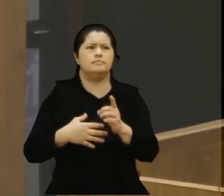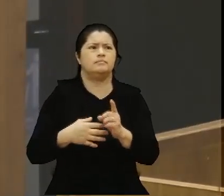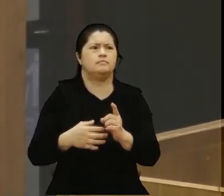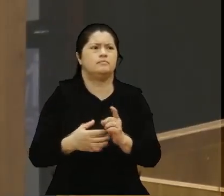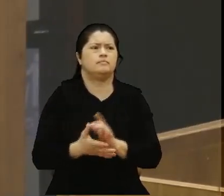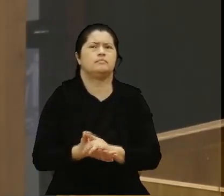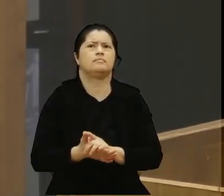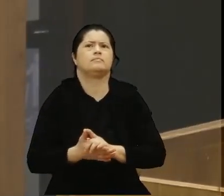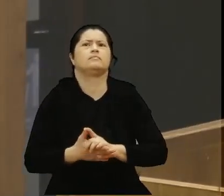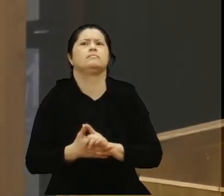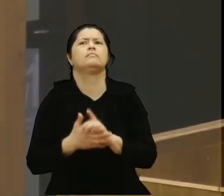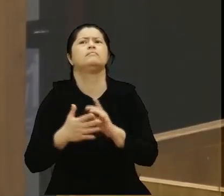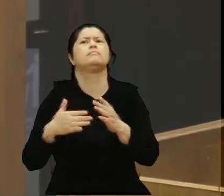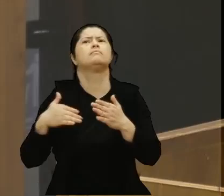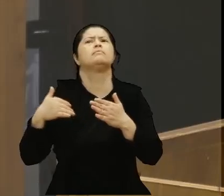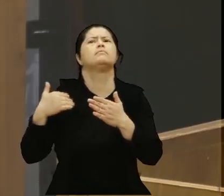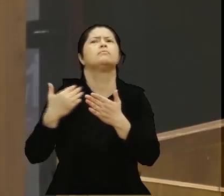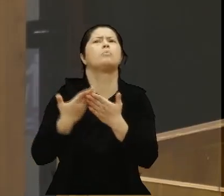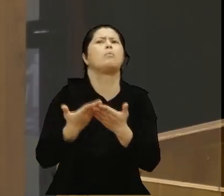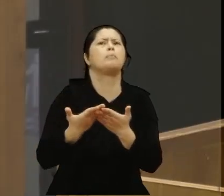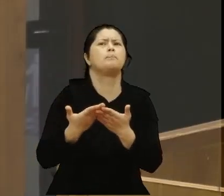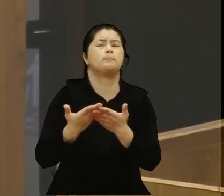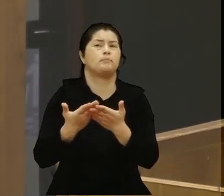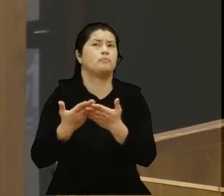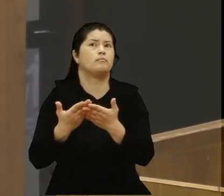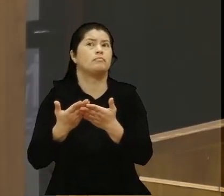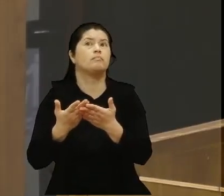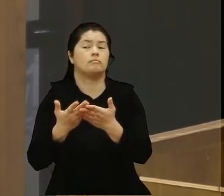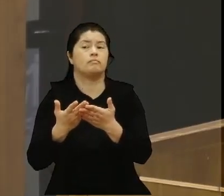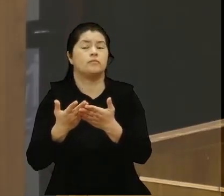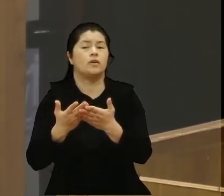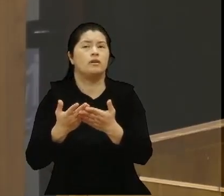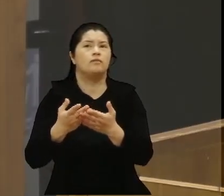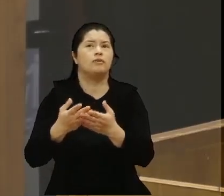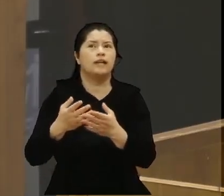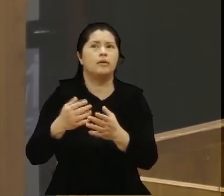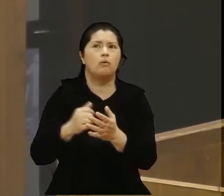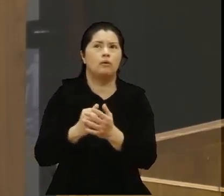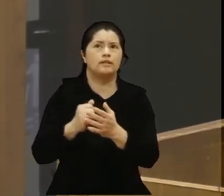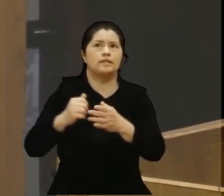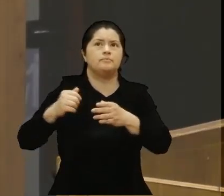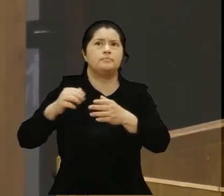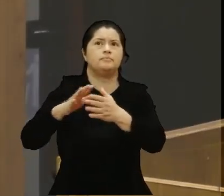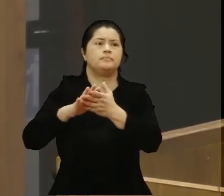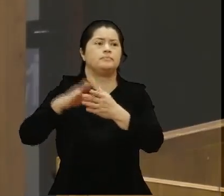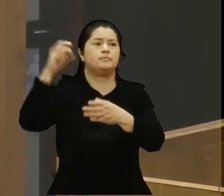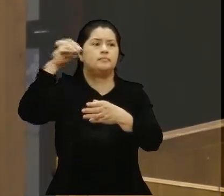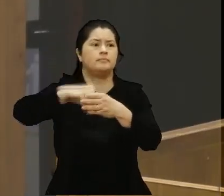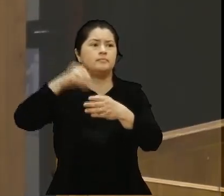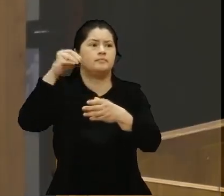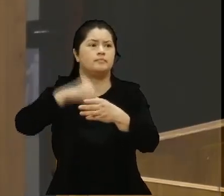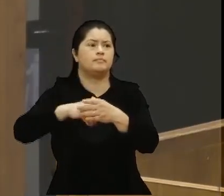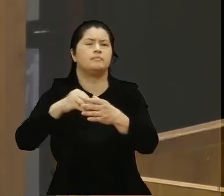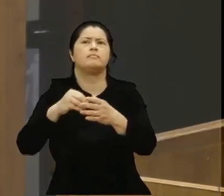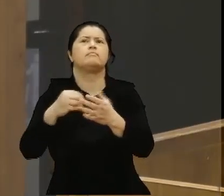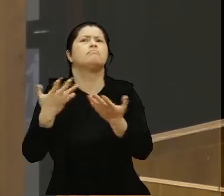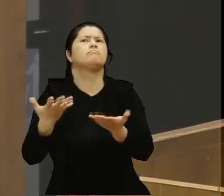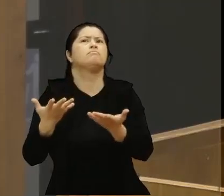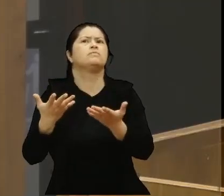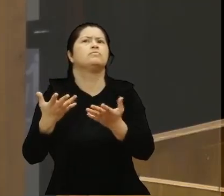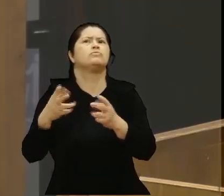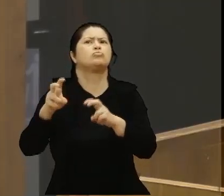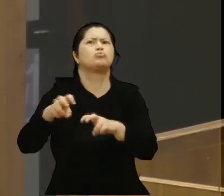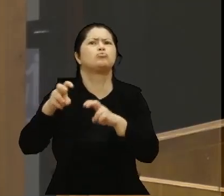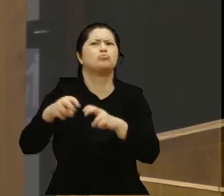O produtor, aquele pequeno produtor que precisa de linha de crédito, esses aí eles votaram contra a securitização do agro. Contra. Deputados federais do Rio Grande do